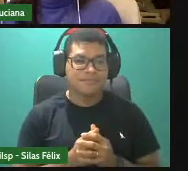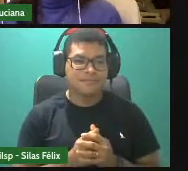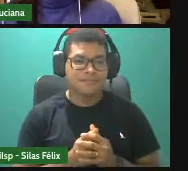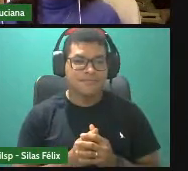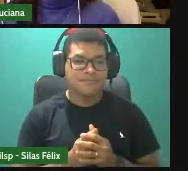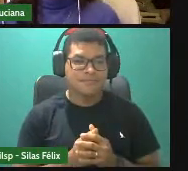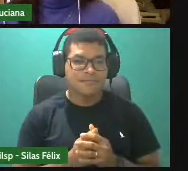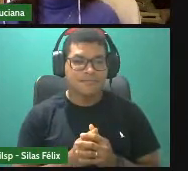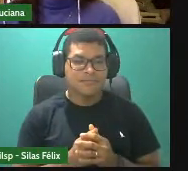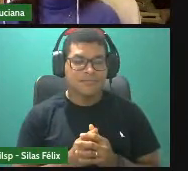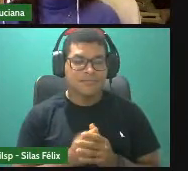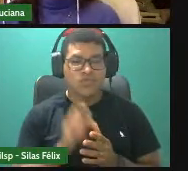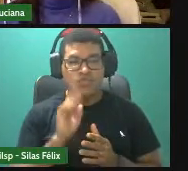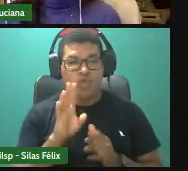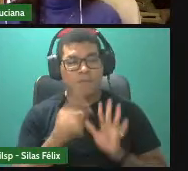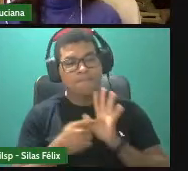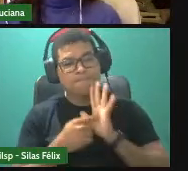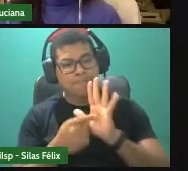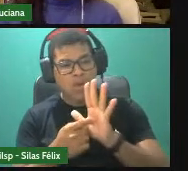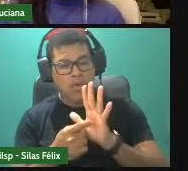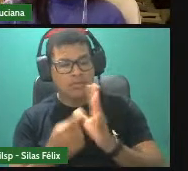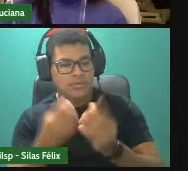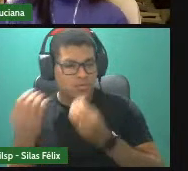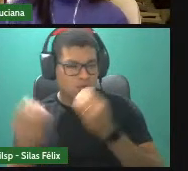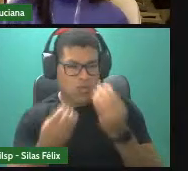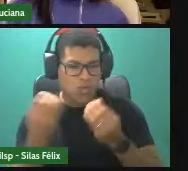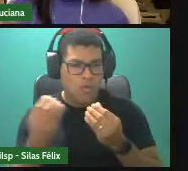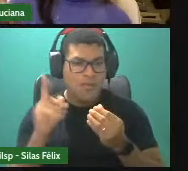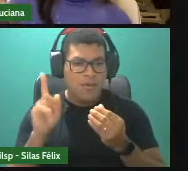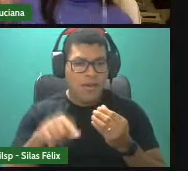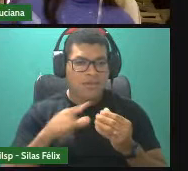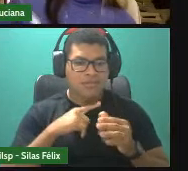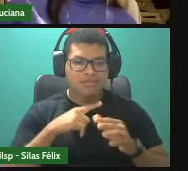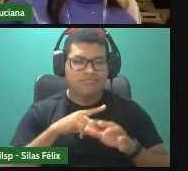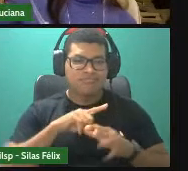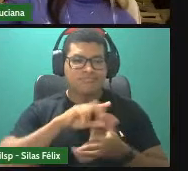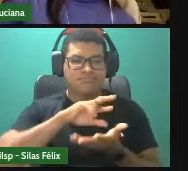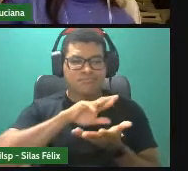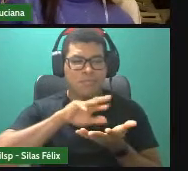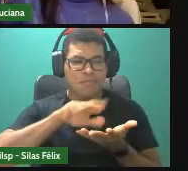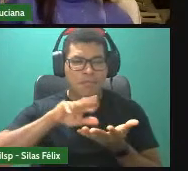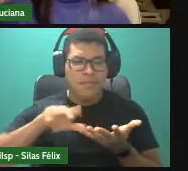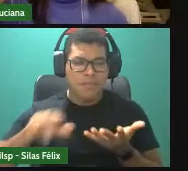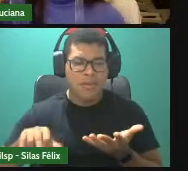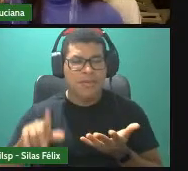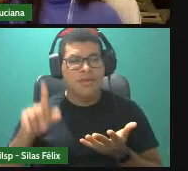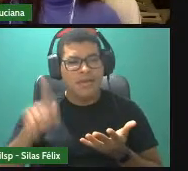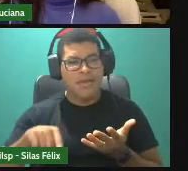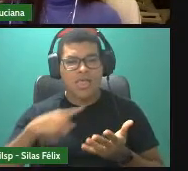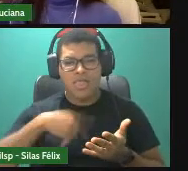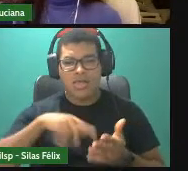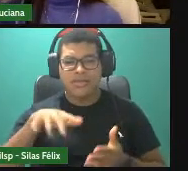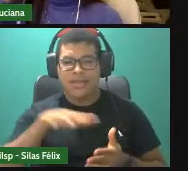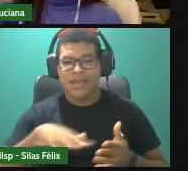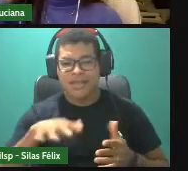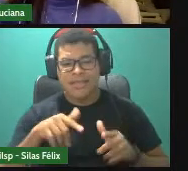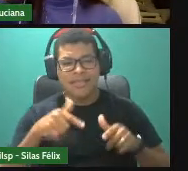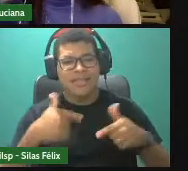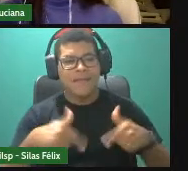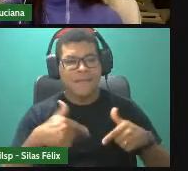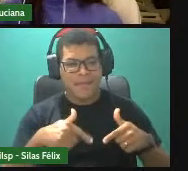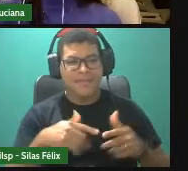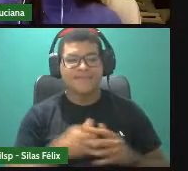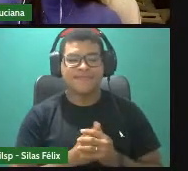Só para mostrar mesmo essa pluralidade, né, com relação ao nosso campo de atuação.